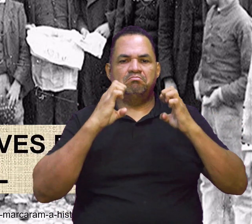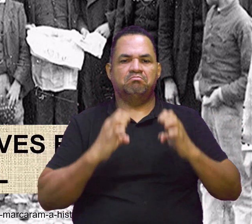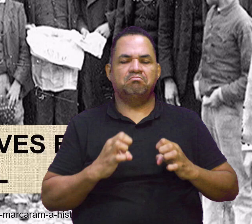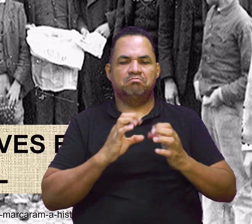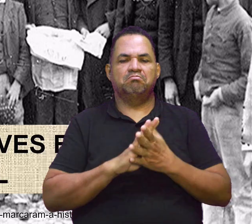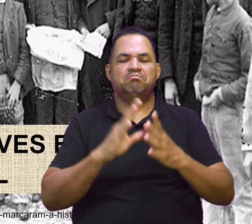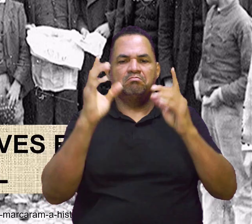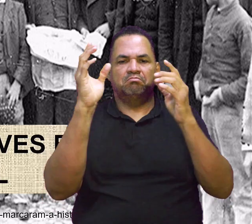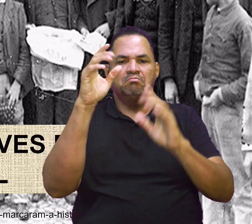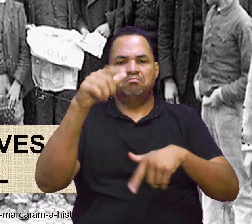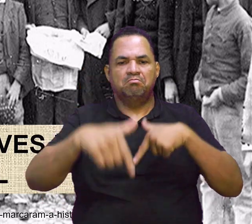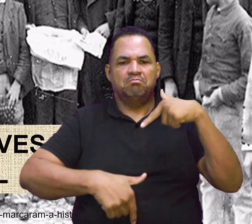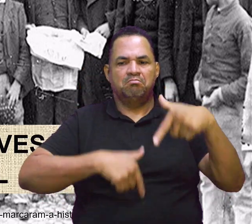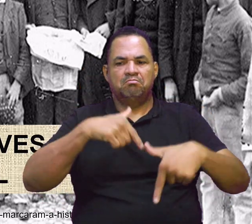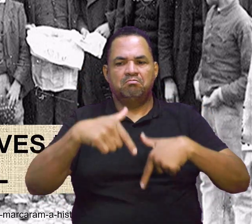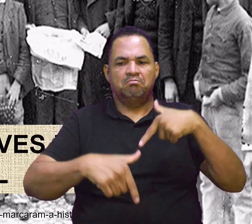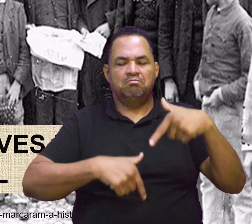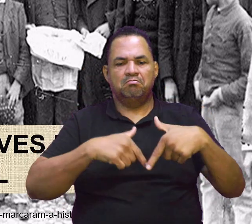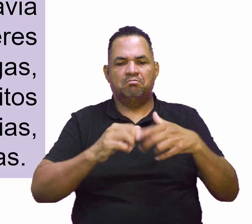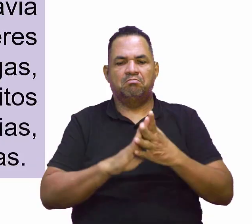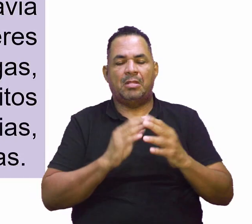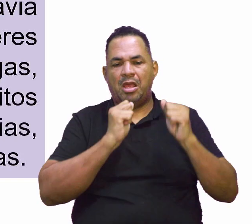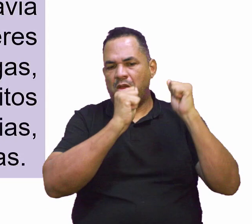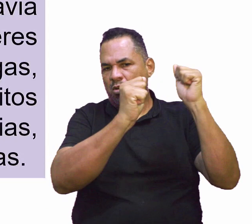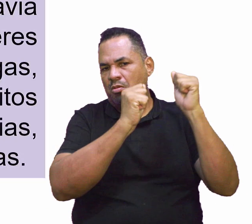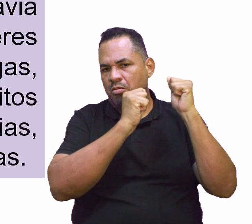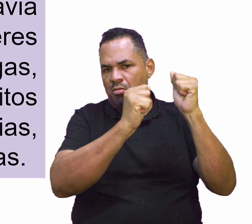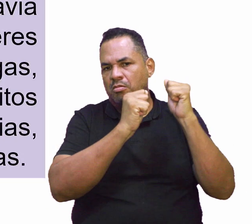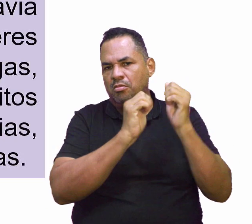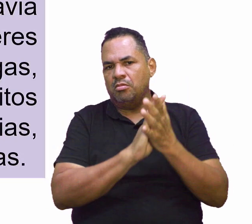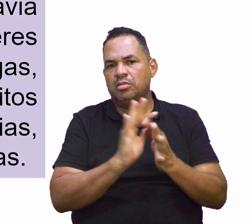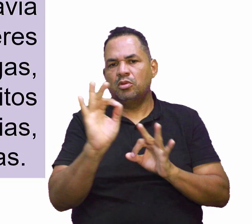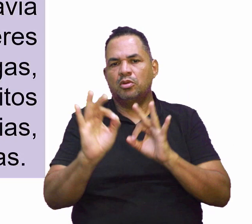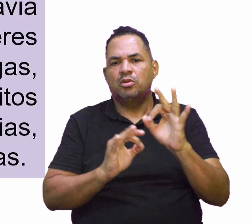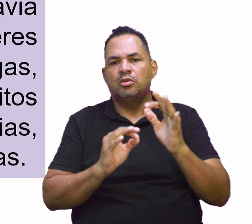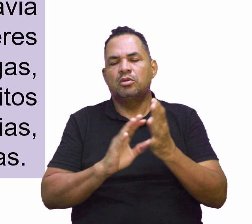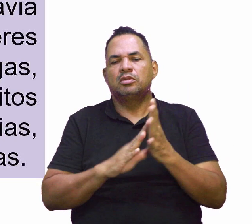Movimento operário, greves e organização sindical.